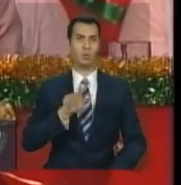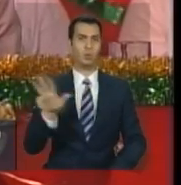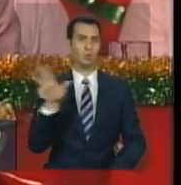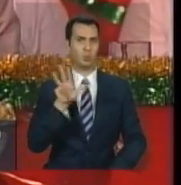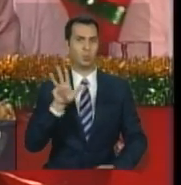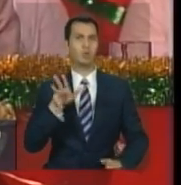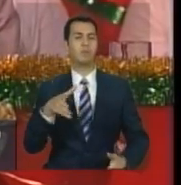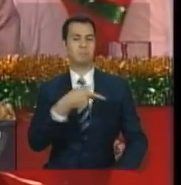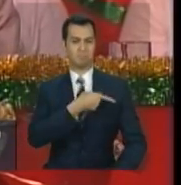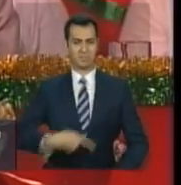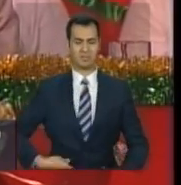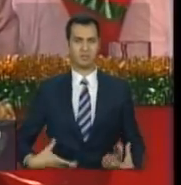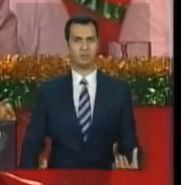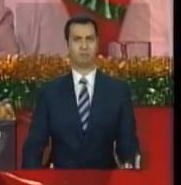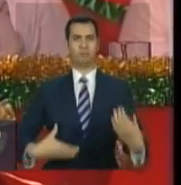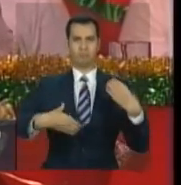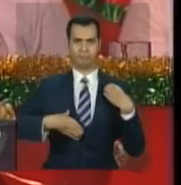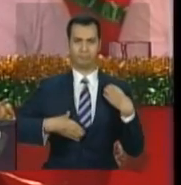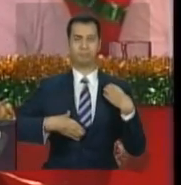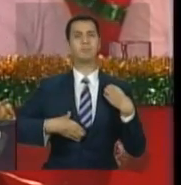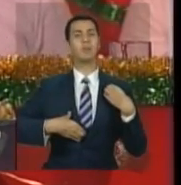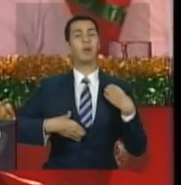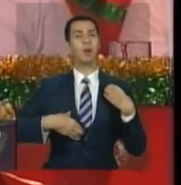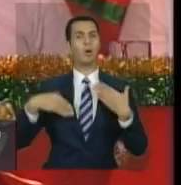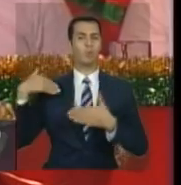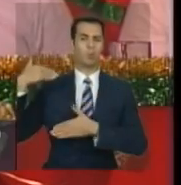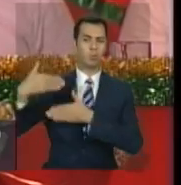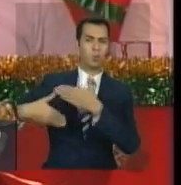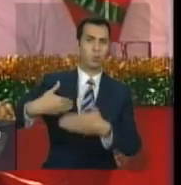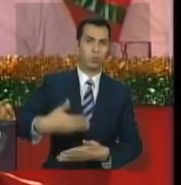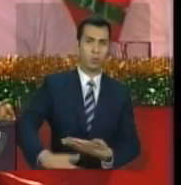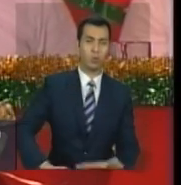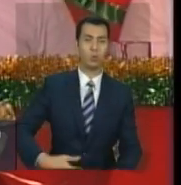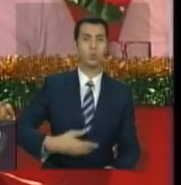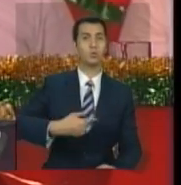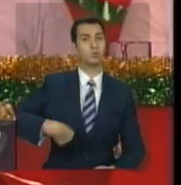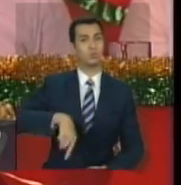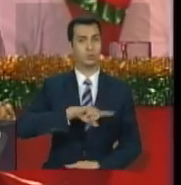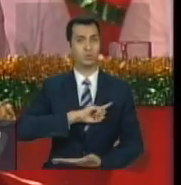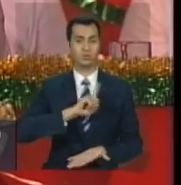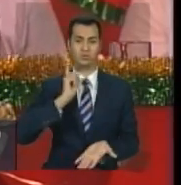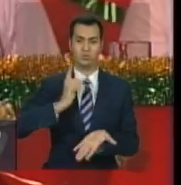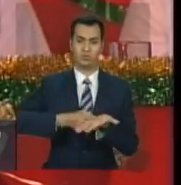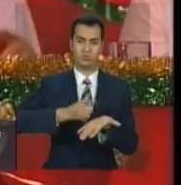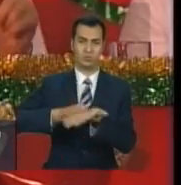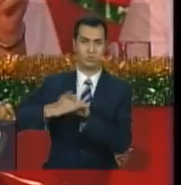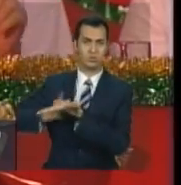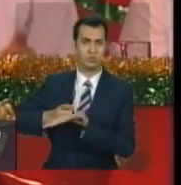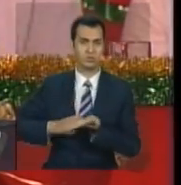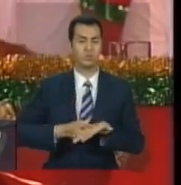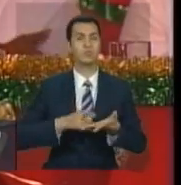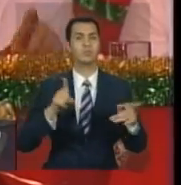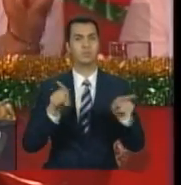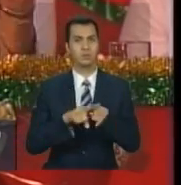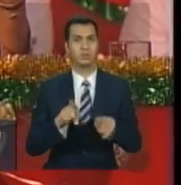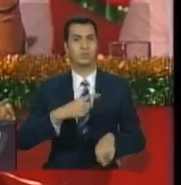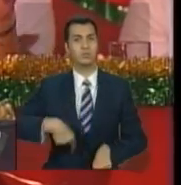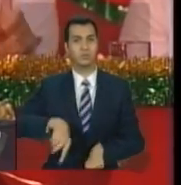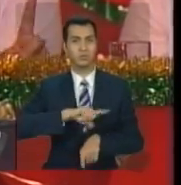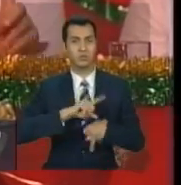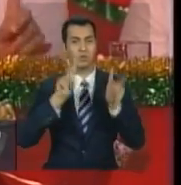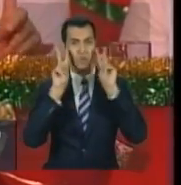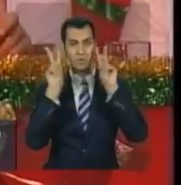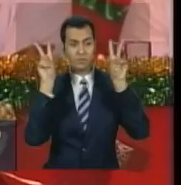assumiu, nós não só assumimos compromisso, mas nós olhamos,